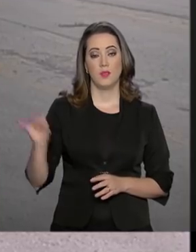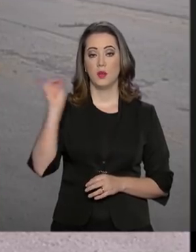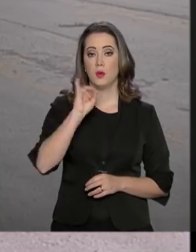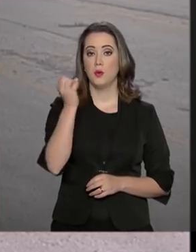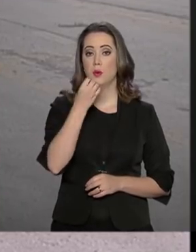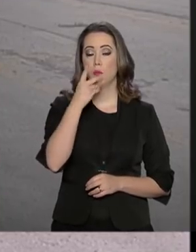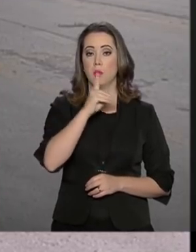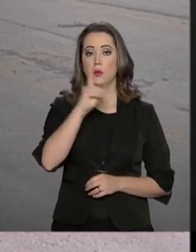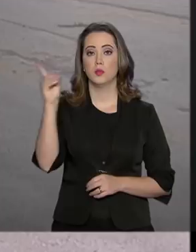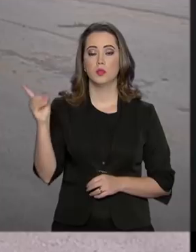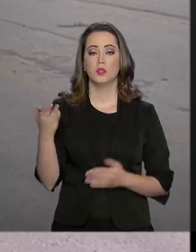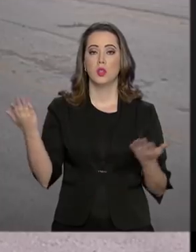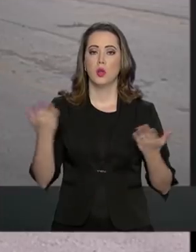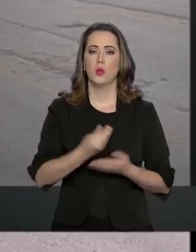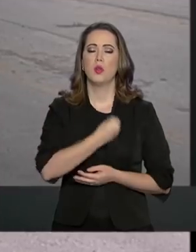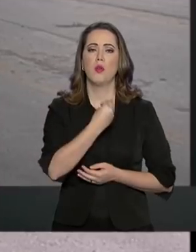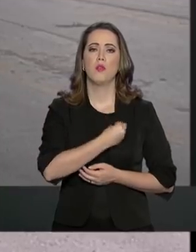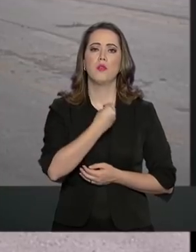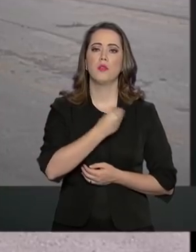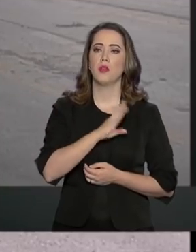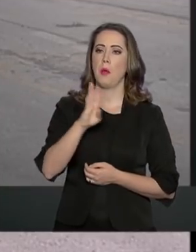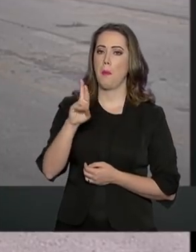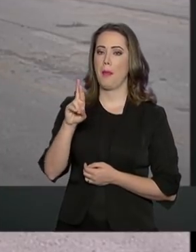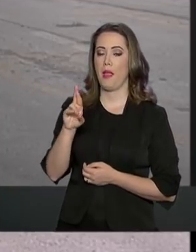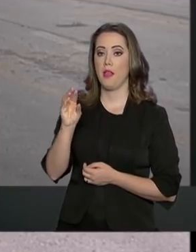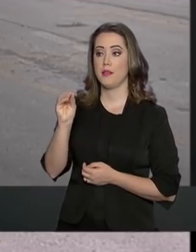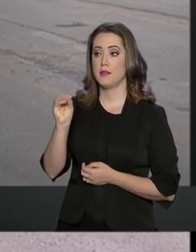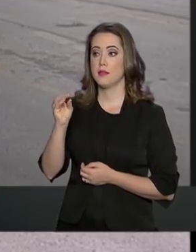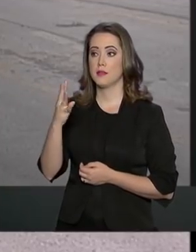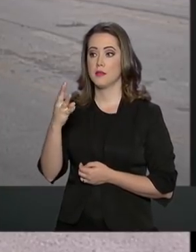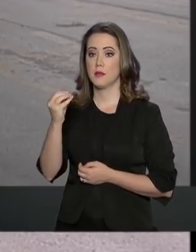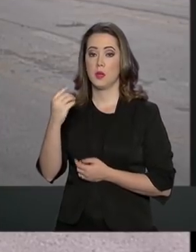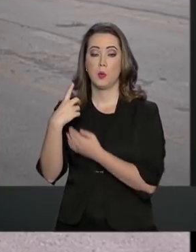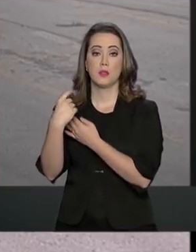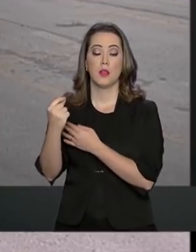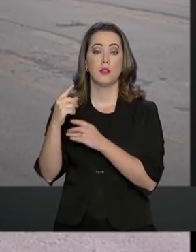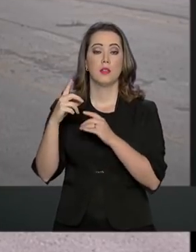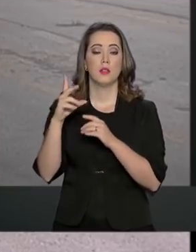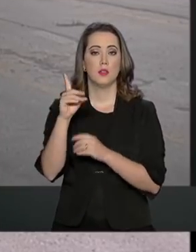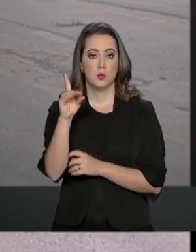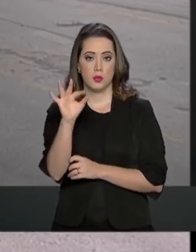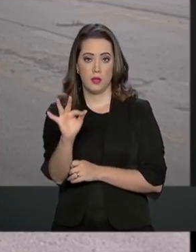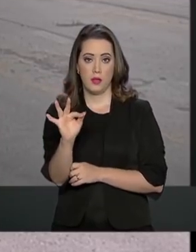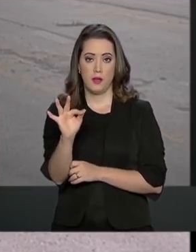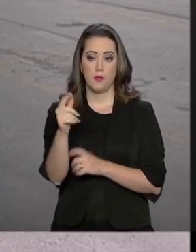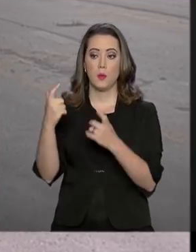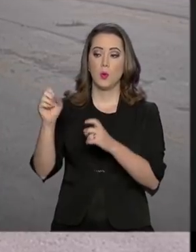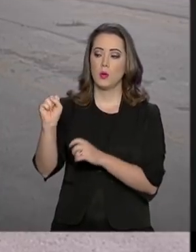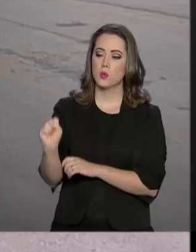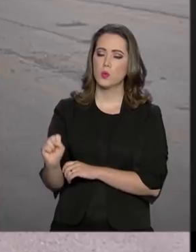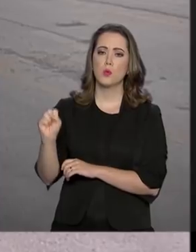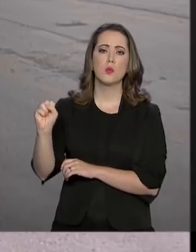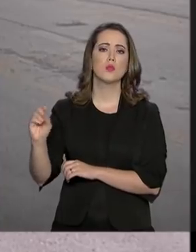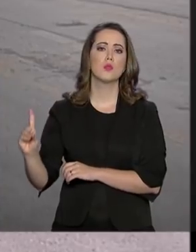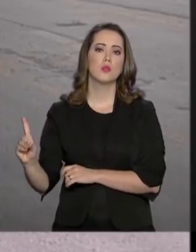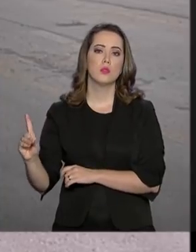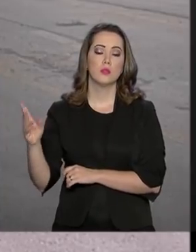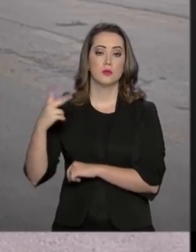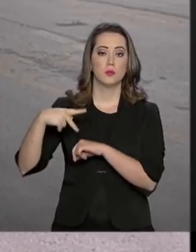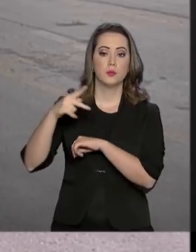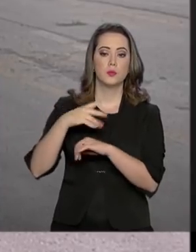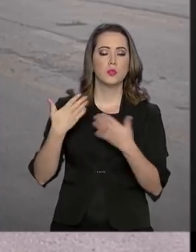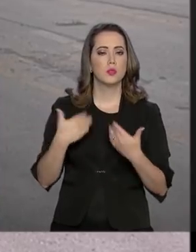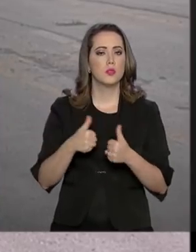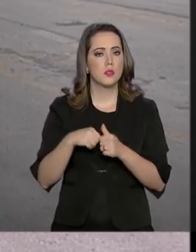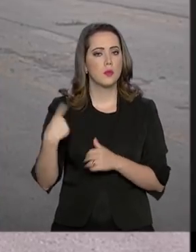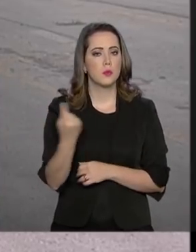Olá, bom dia. Falamos ao vivo da BR-040, saída do Distrito Federal para as regiões sul e sudeste do país. Nós estamos aqui